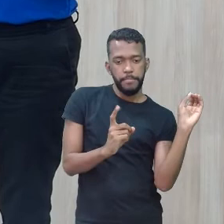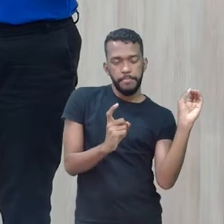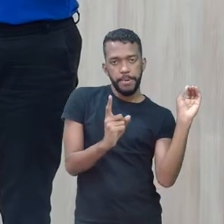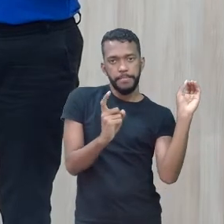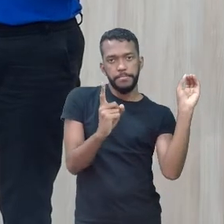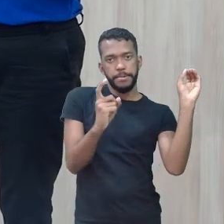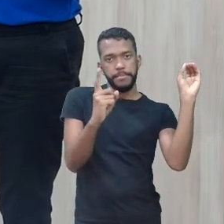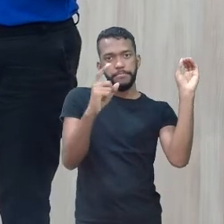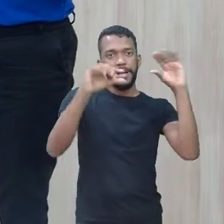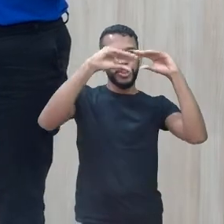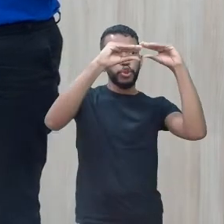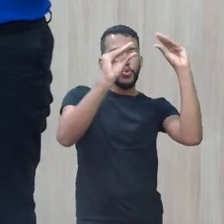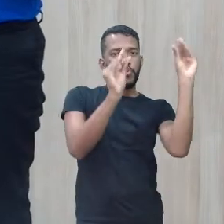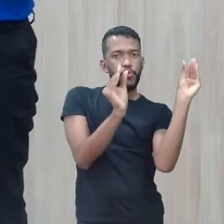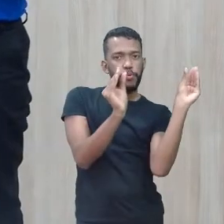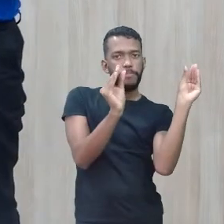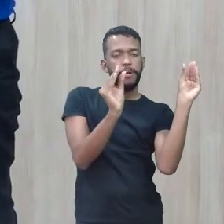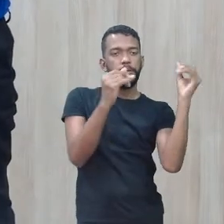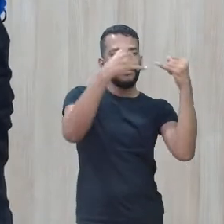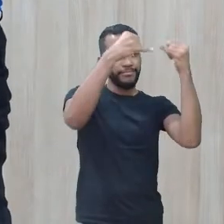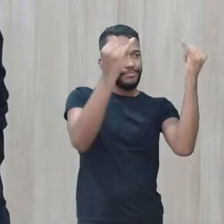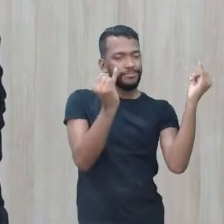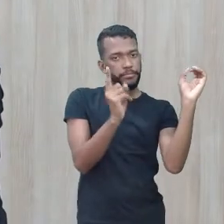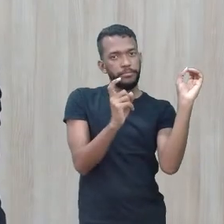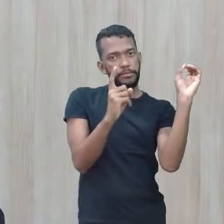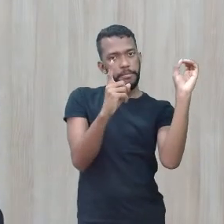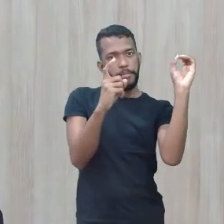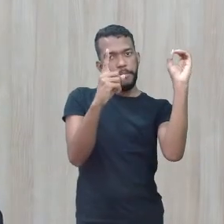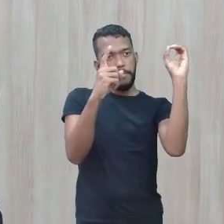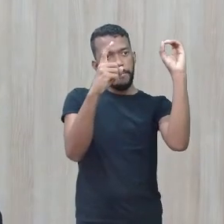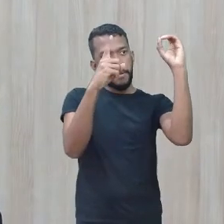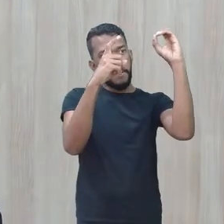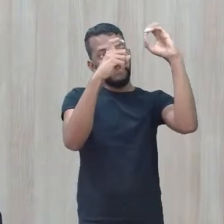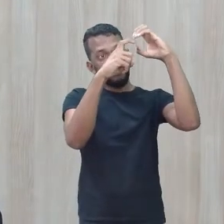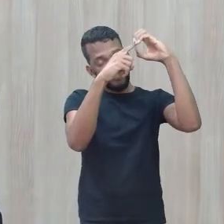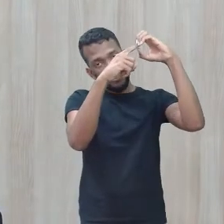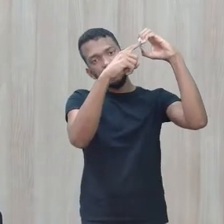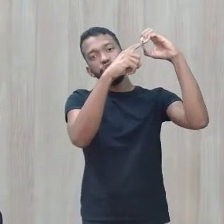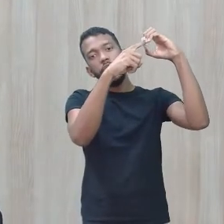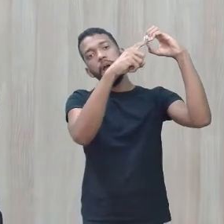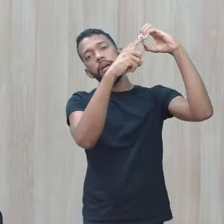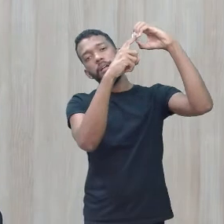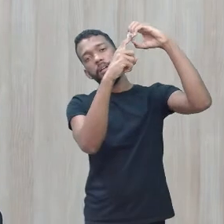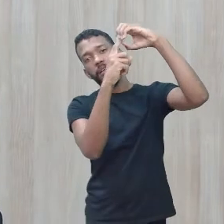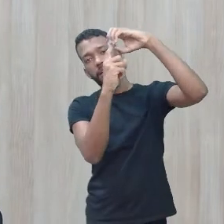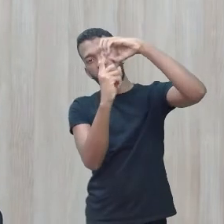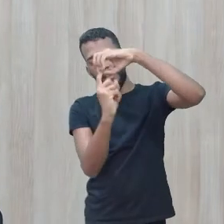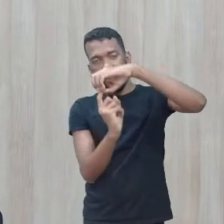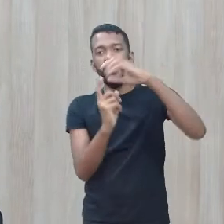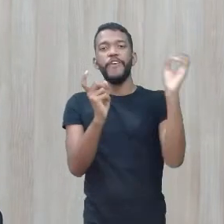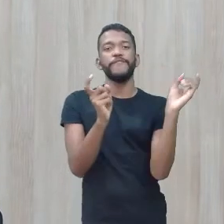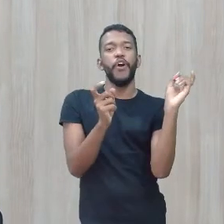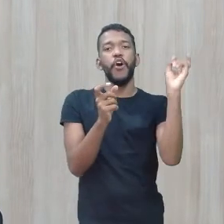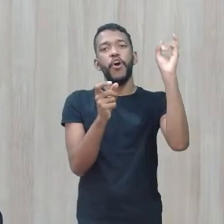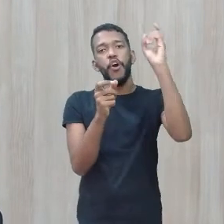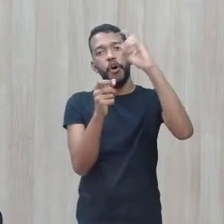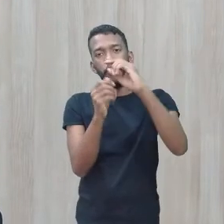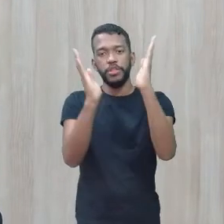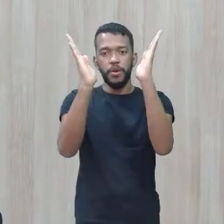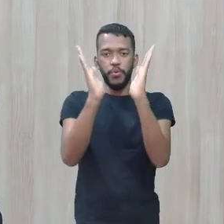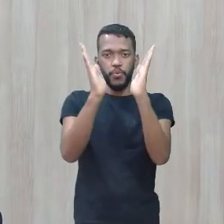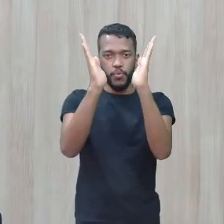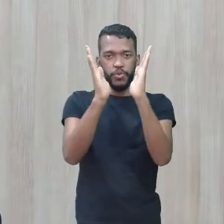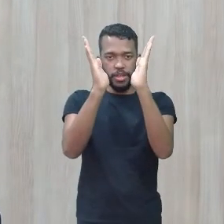a fecundação, passa por vários processos, chega ao útero e lá começa a se desenvolver